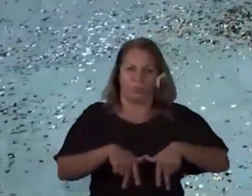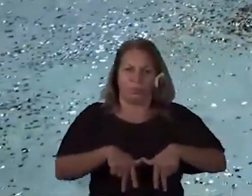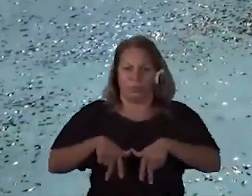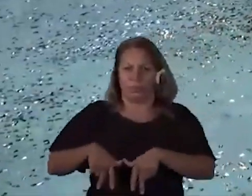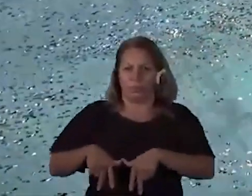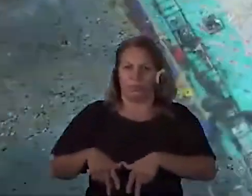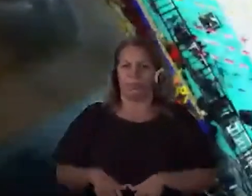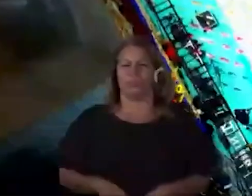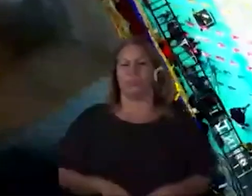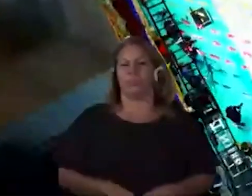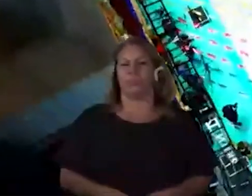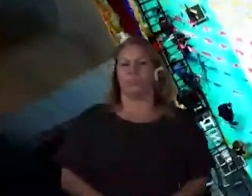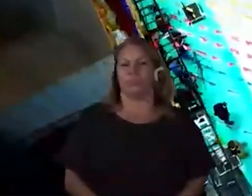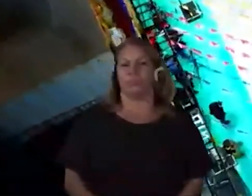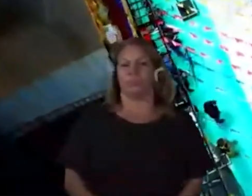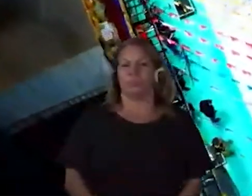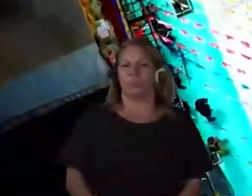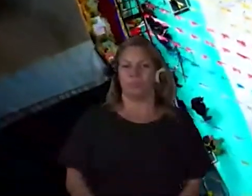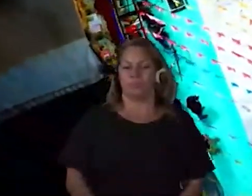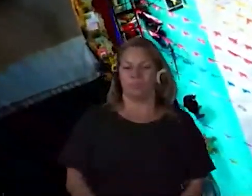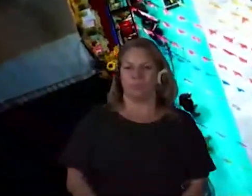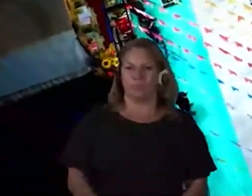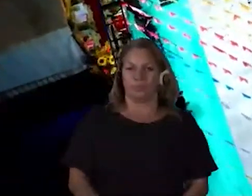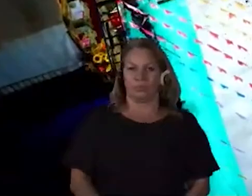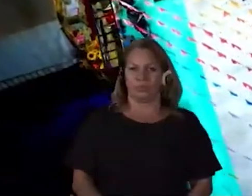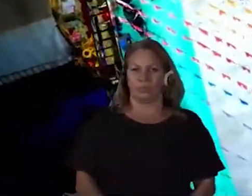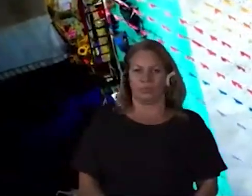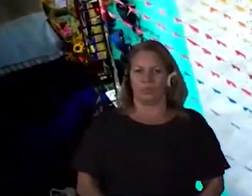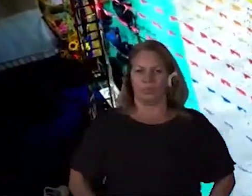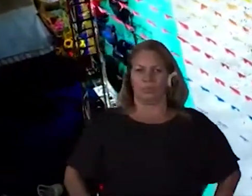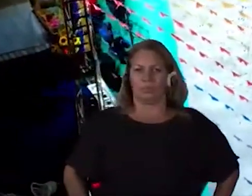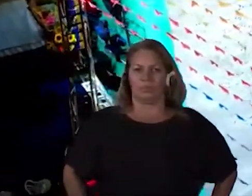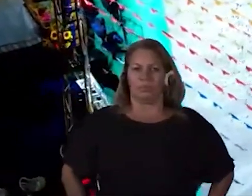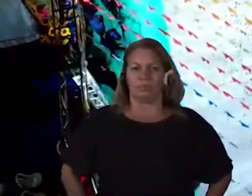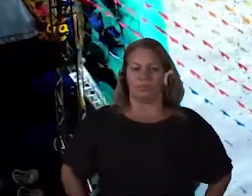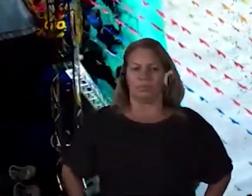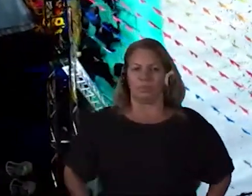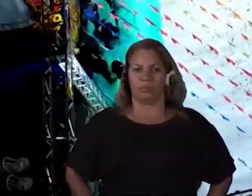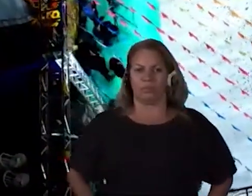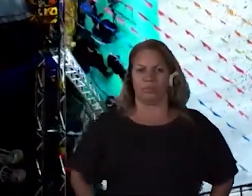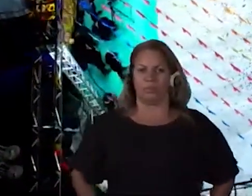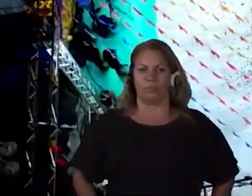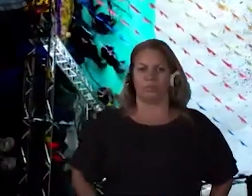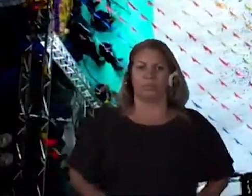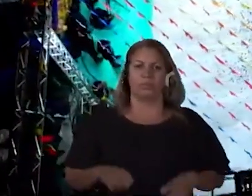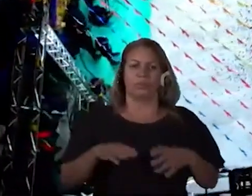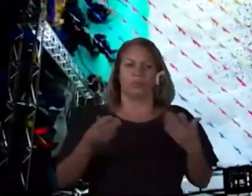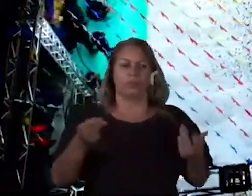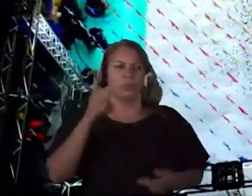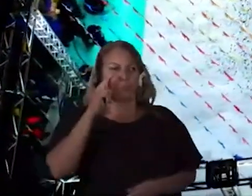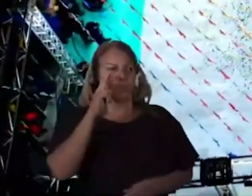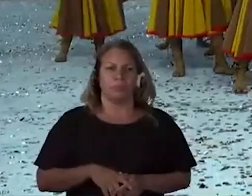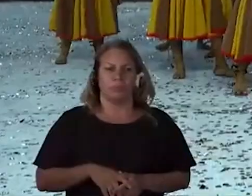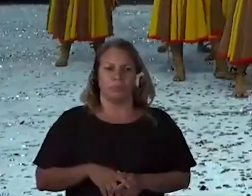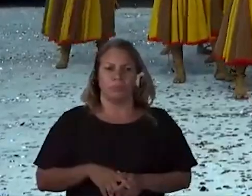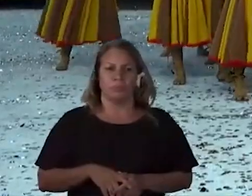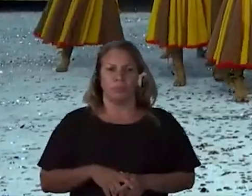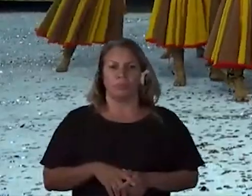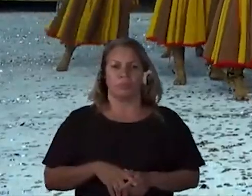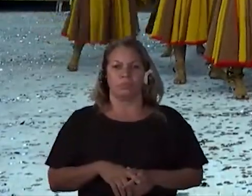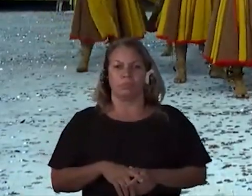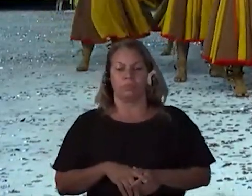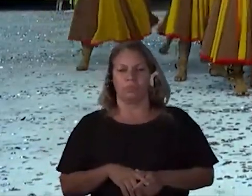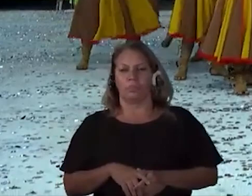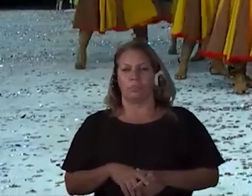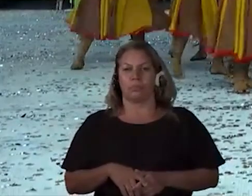gente entra inicialmente, cumprimenta as pessoas do público, a plateia, os jurados e tudo mais. E depois a gente se